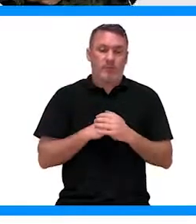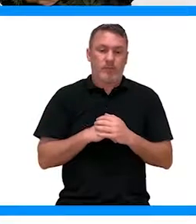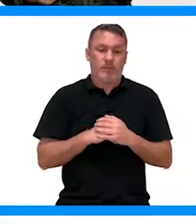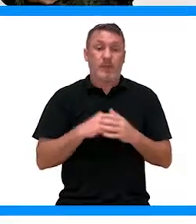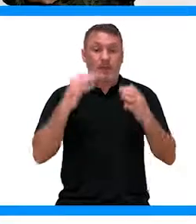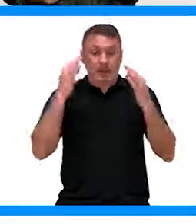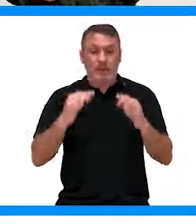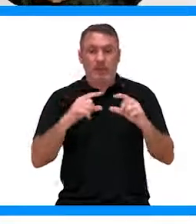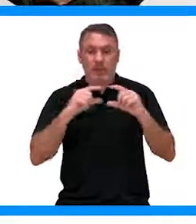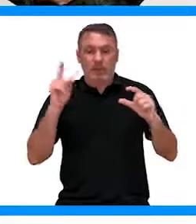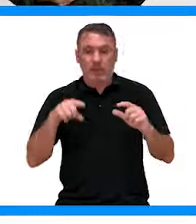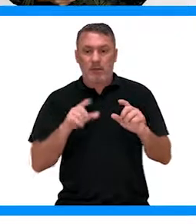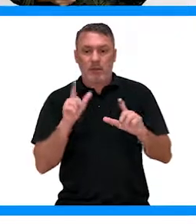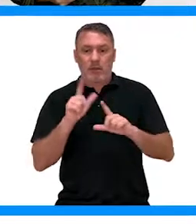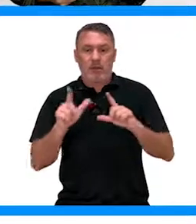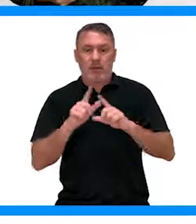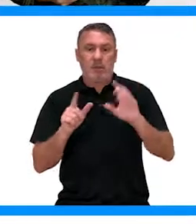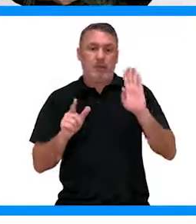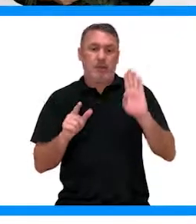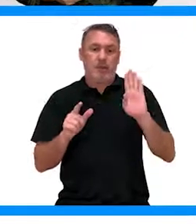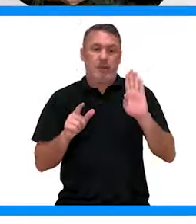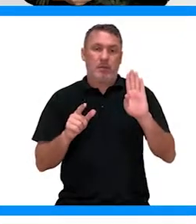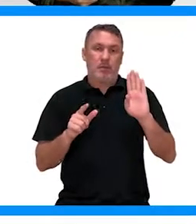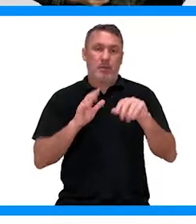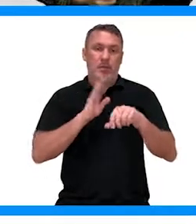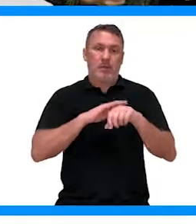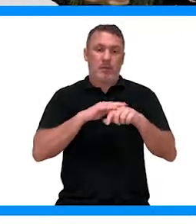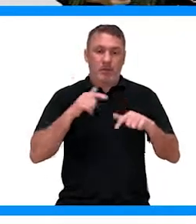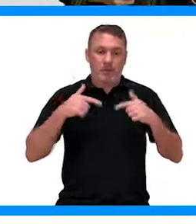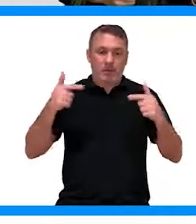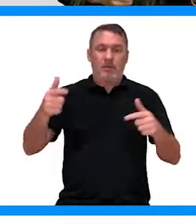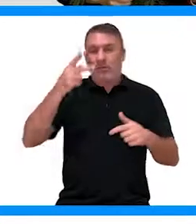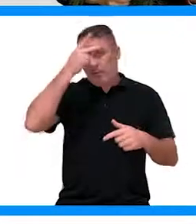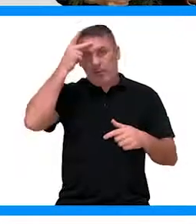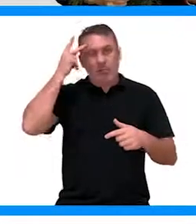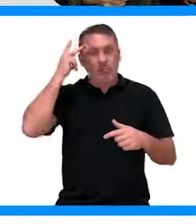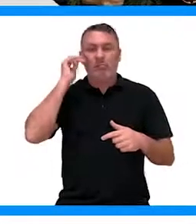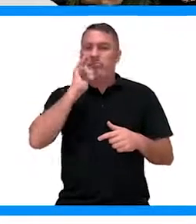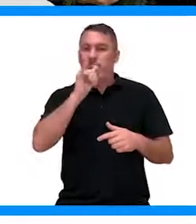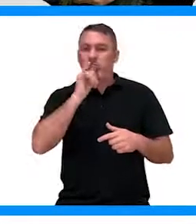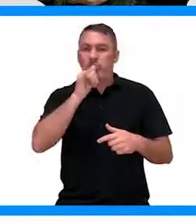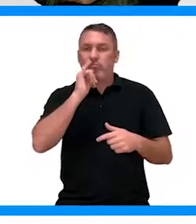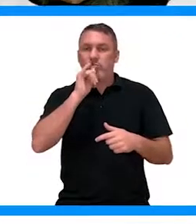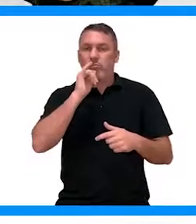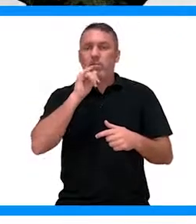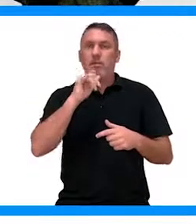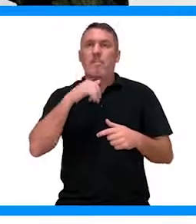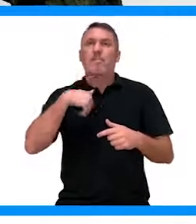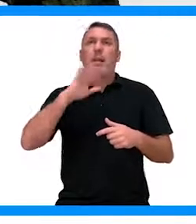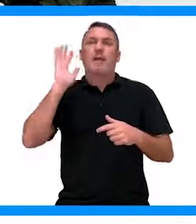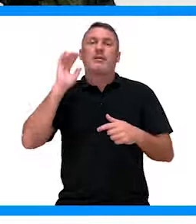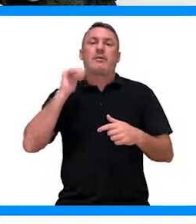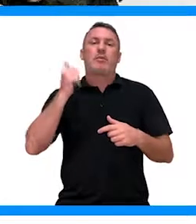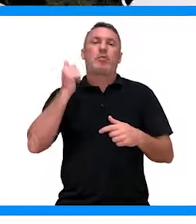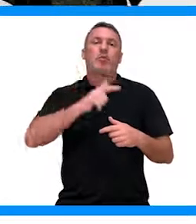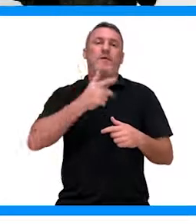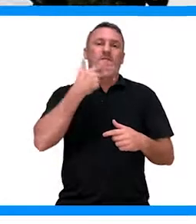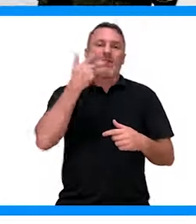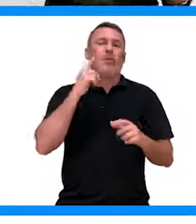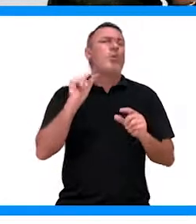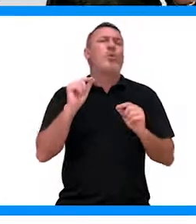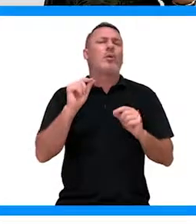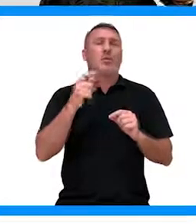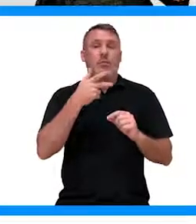questão? A questão correta é a B. A atitude do enunciador se sobrepõe àquilo que está sendo dito. Ou